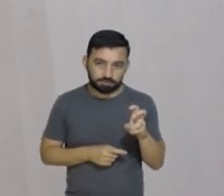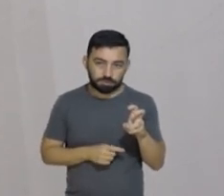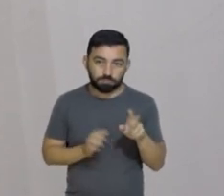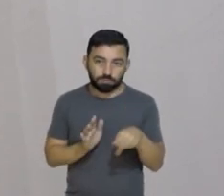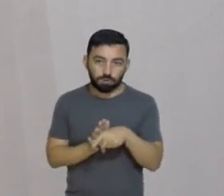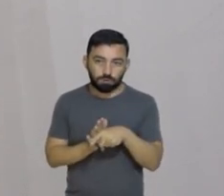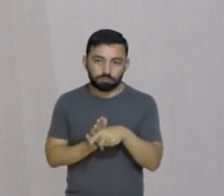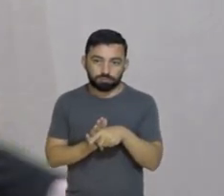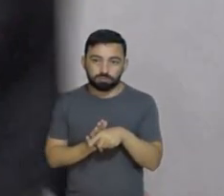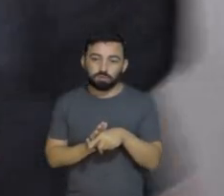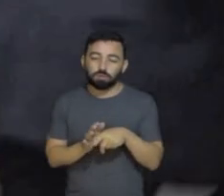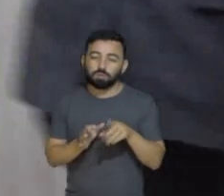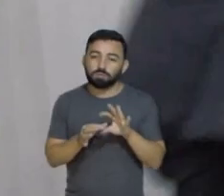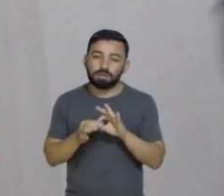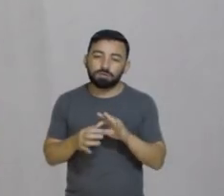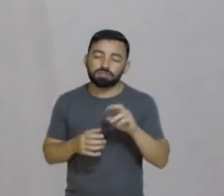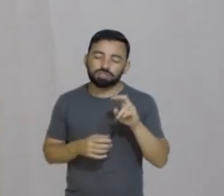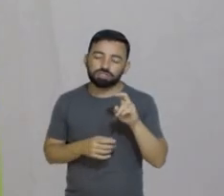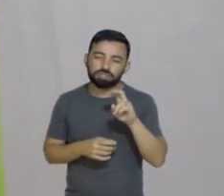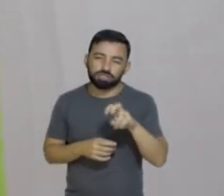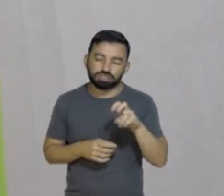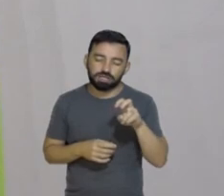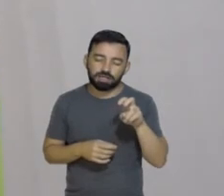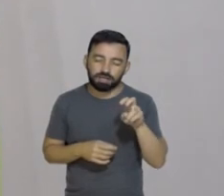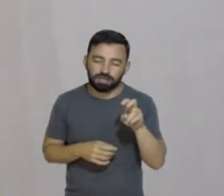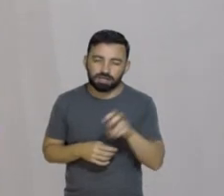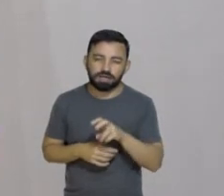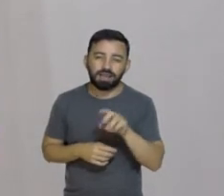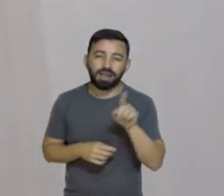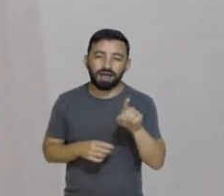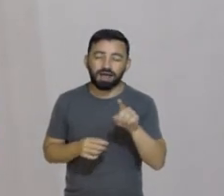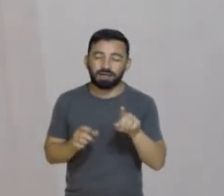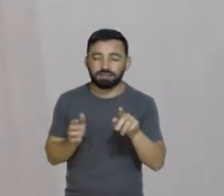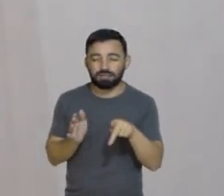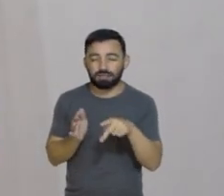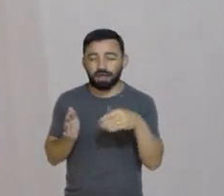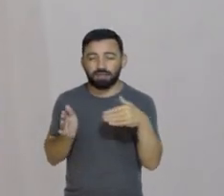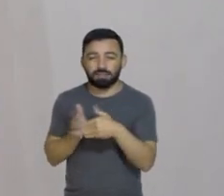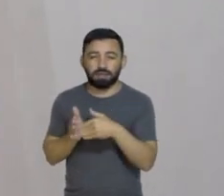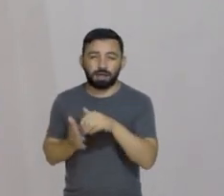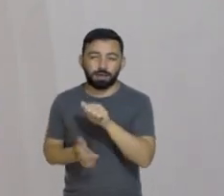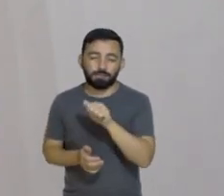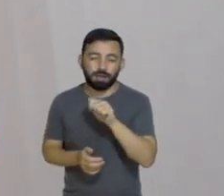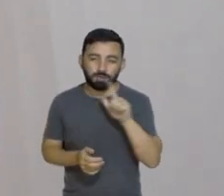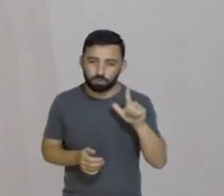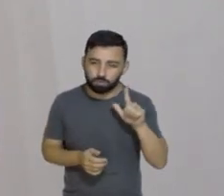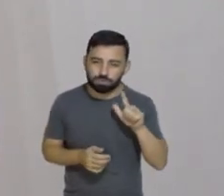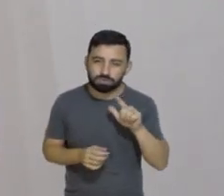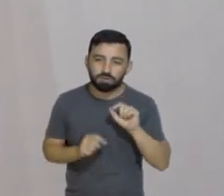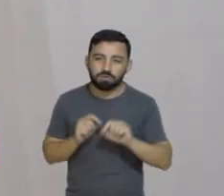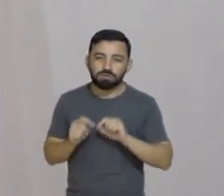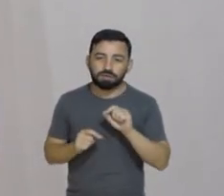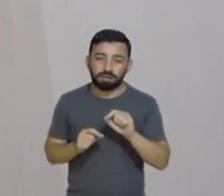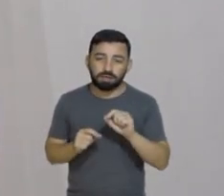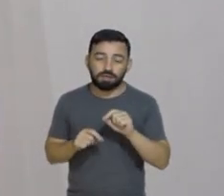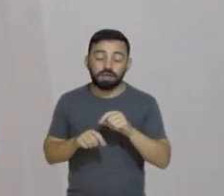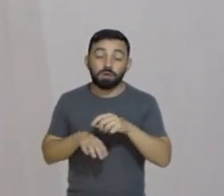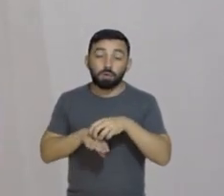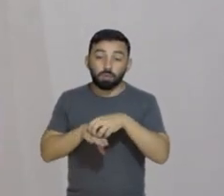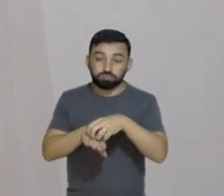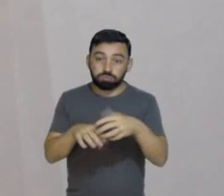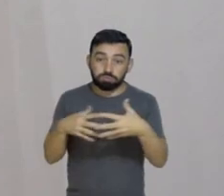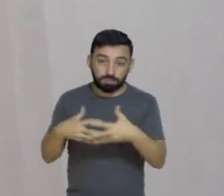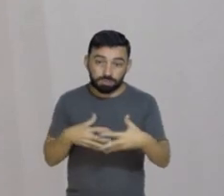liga os municípios de Xanxerê e Abelardo Luz, para que seja possível o tráfego de veículos de 9 eixos, que são os